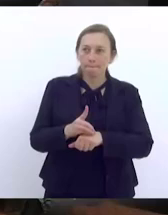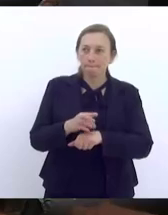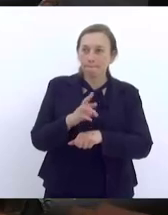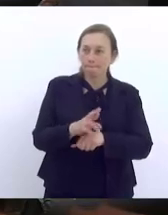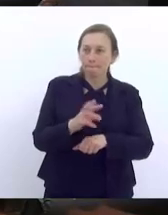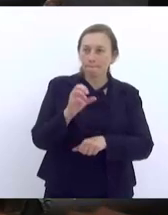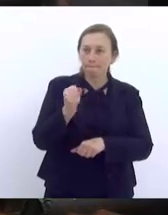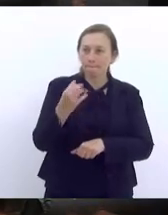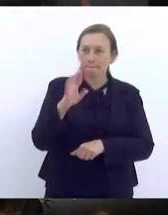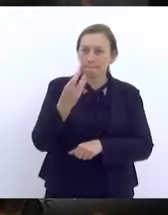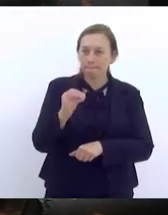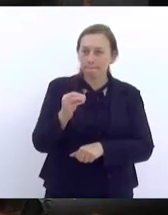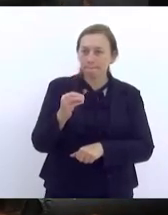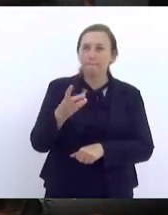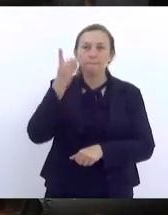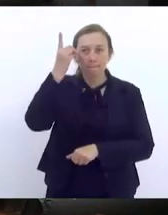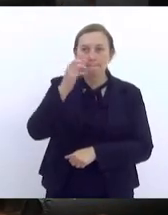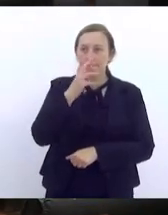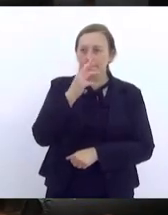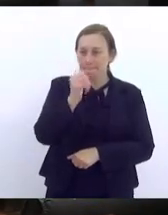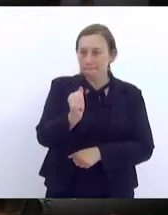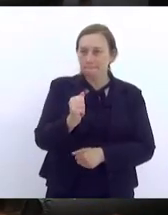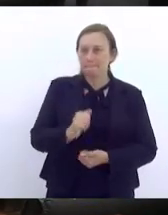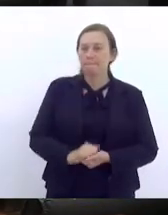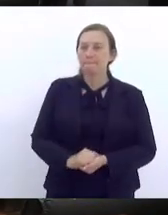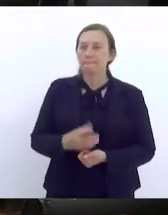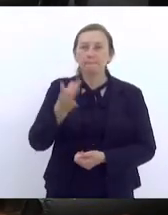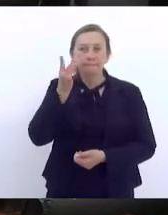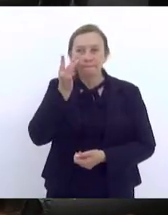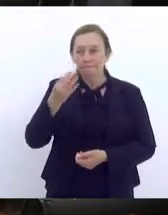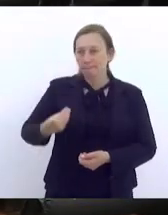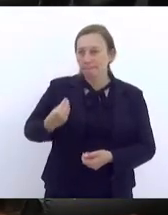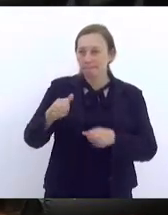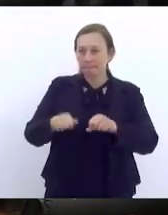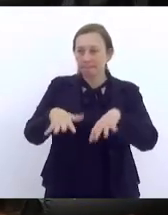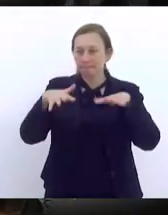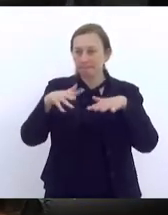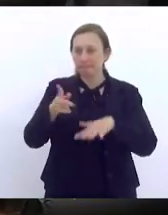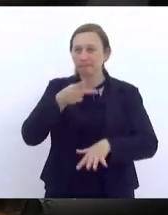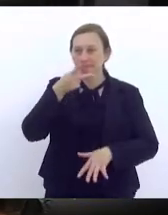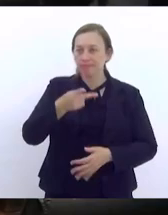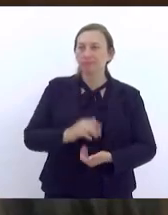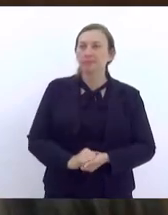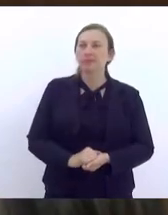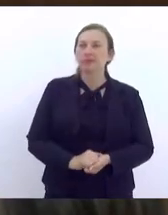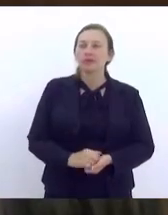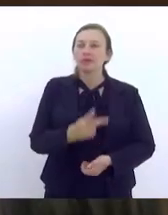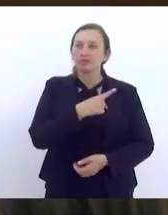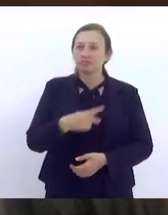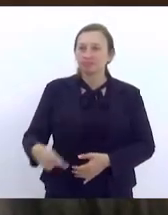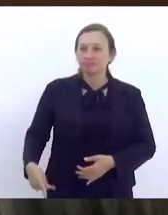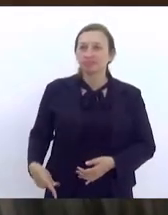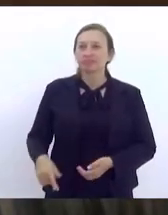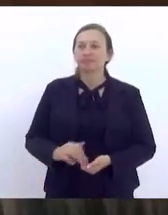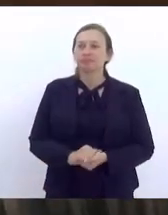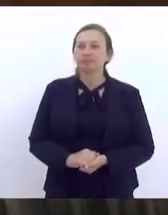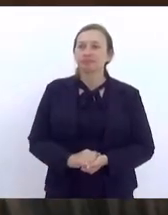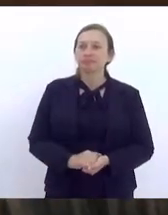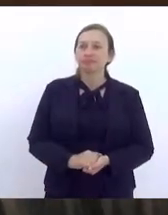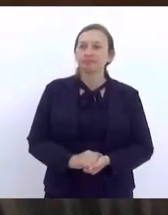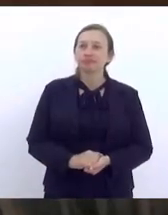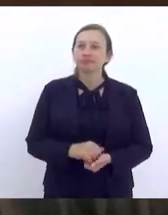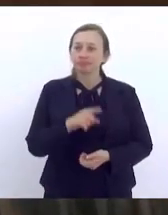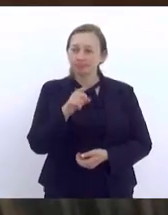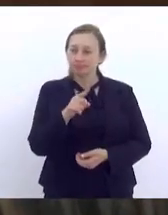Deputado Rodrigo Amorim presente no plenário vai emitir Presidente esse esse